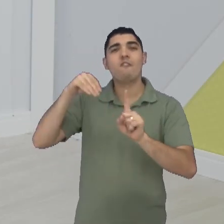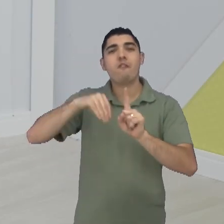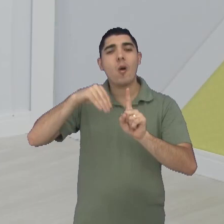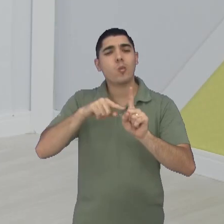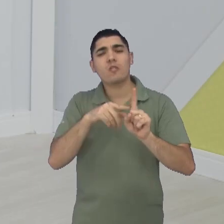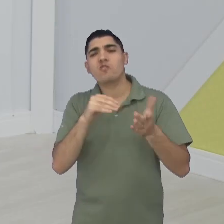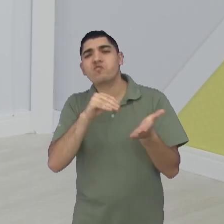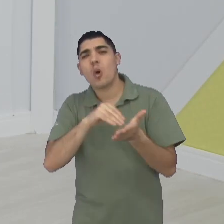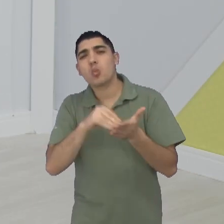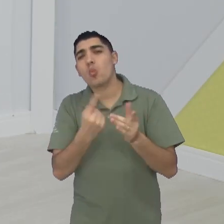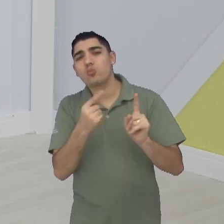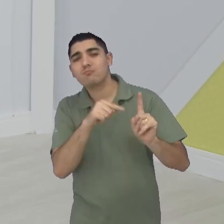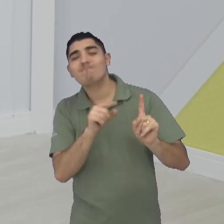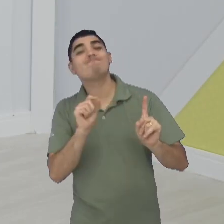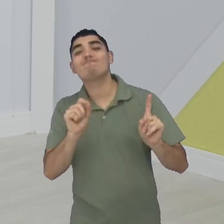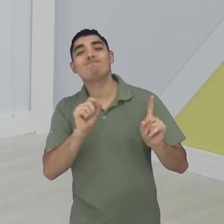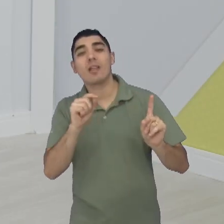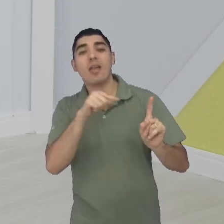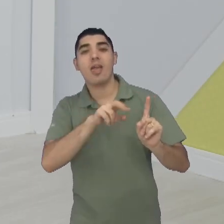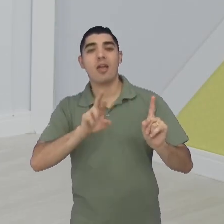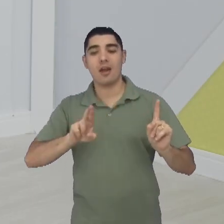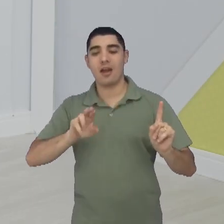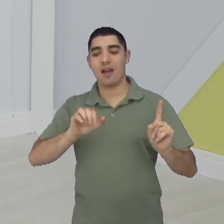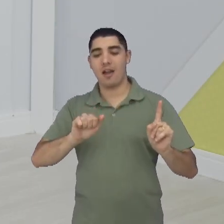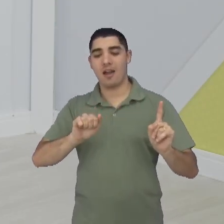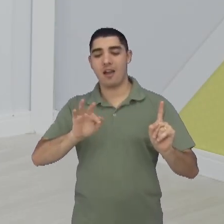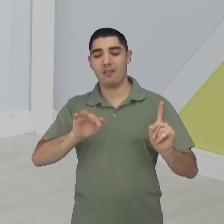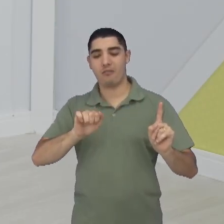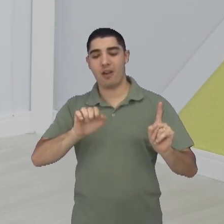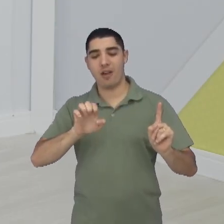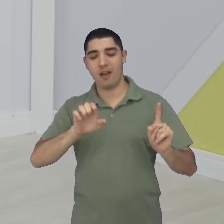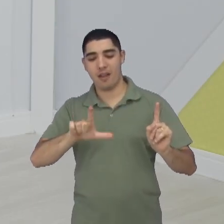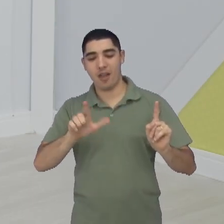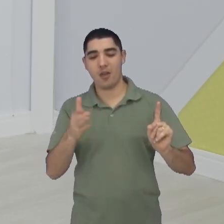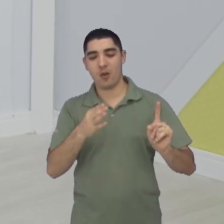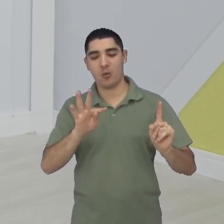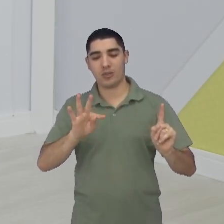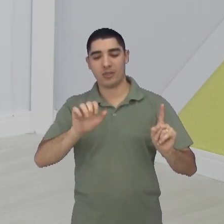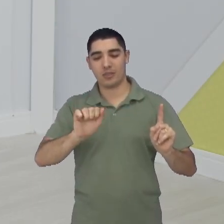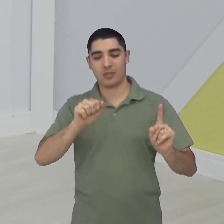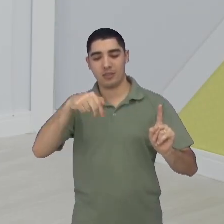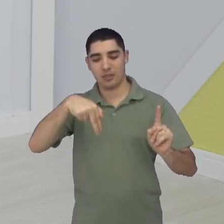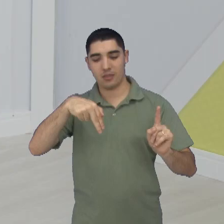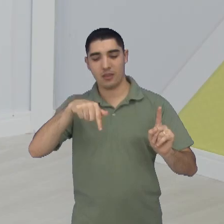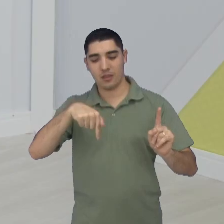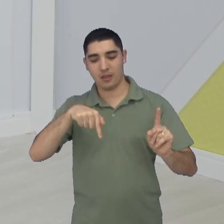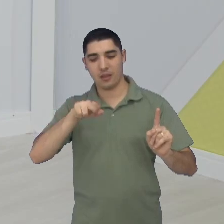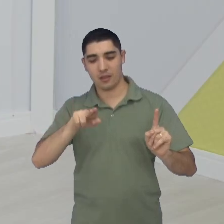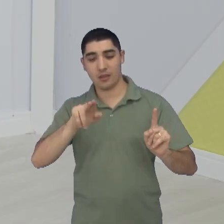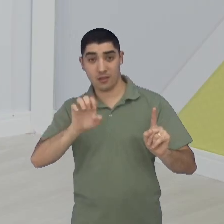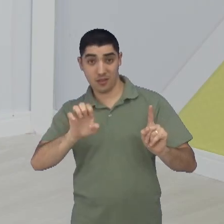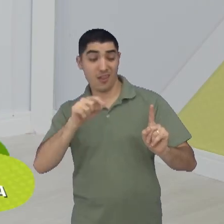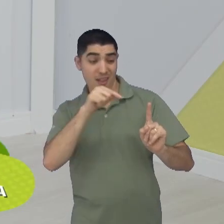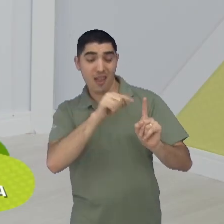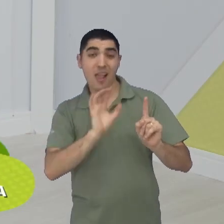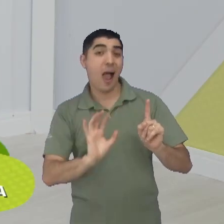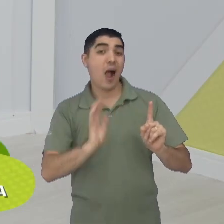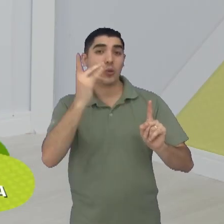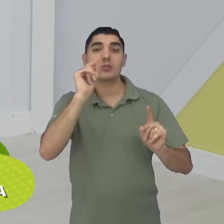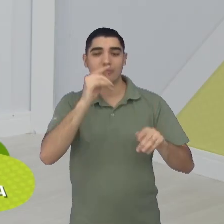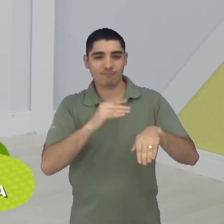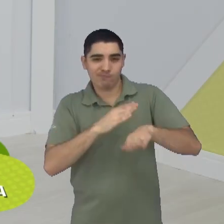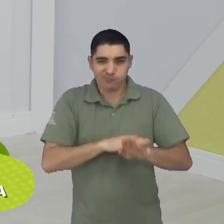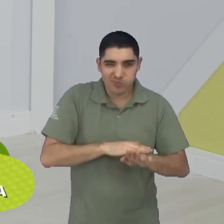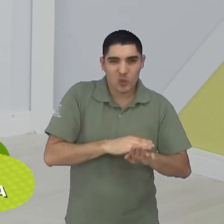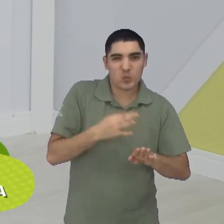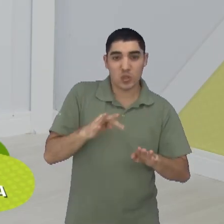Rafael Tanque, ele, que é um dos remanescentes do elenco do São José, acabou machucando o tornozelo numa dividida num